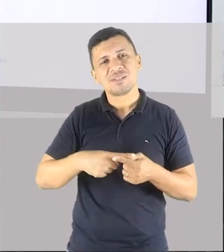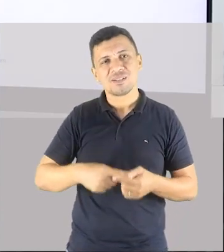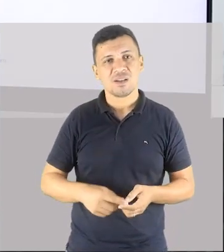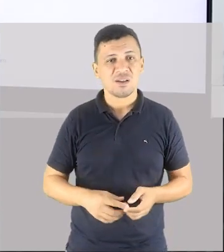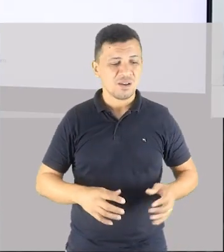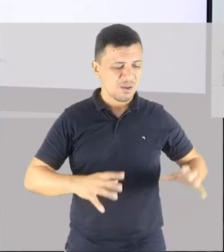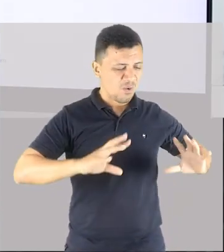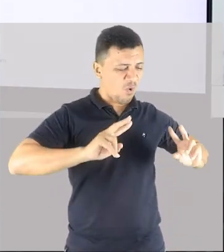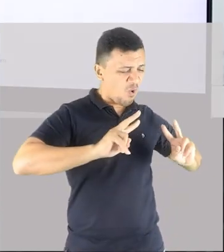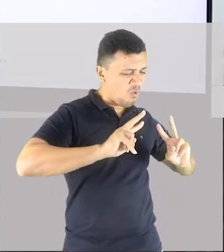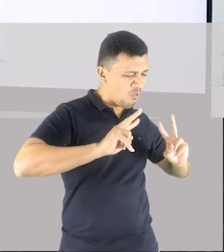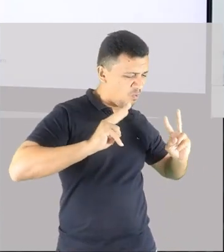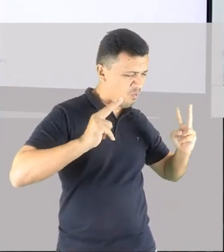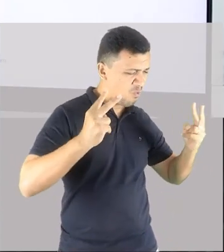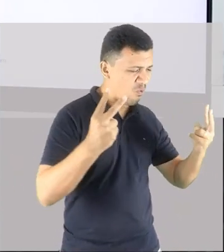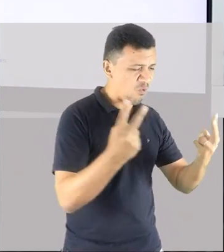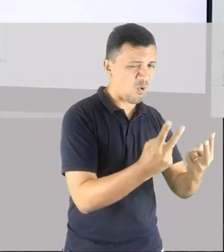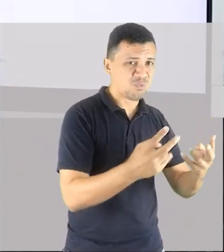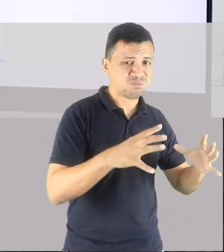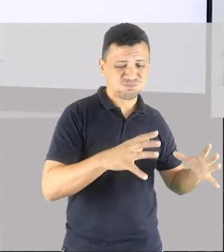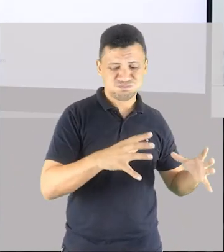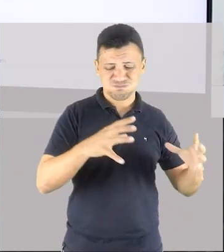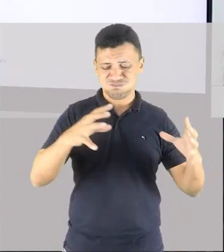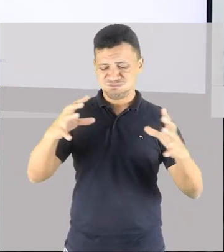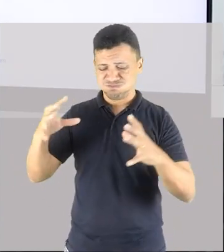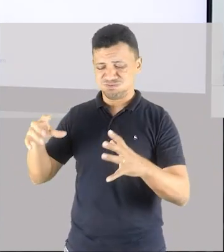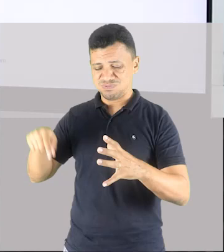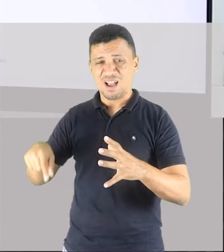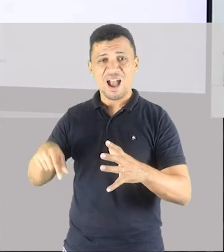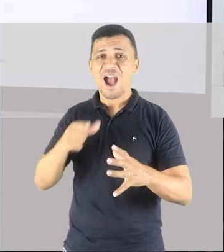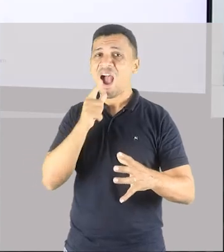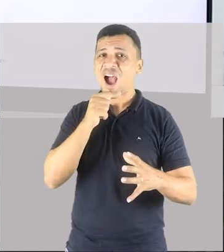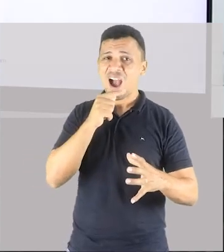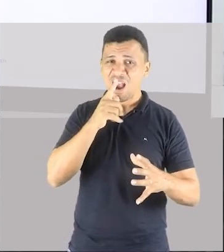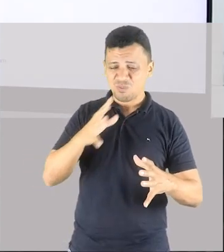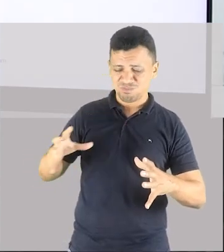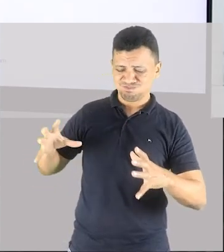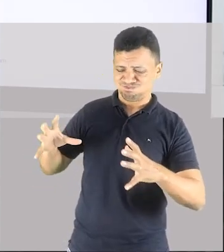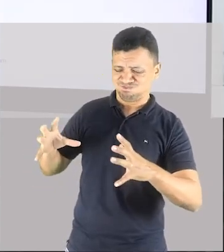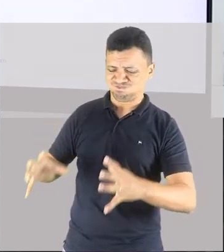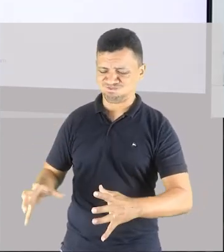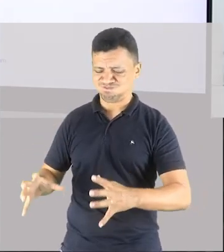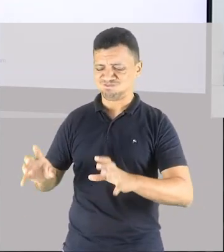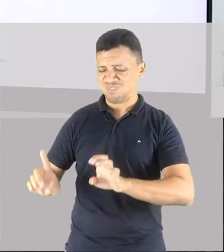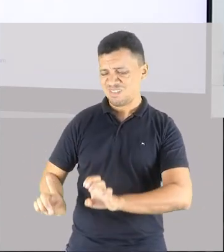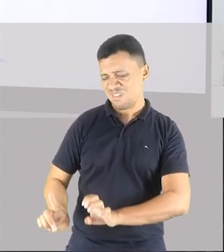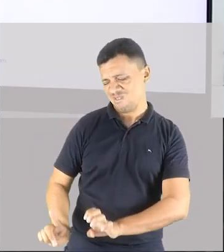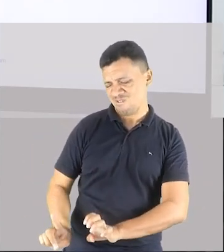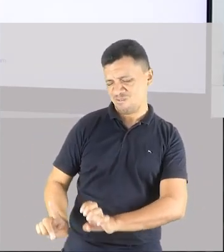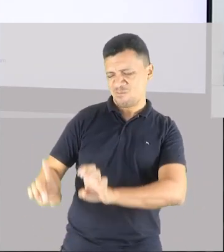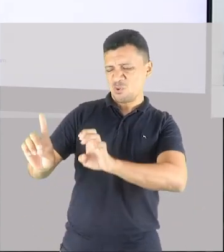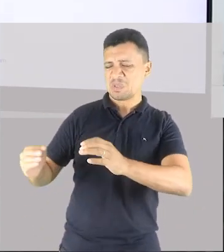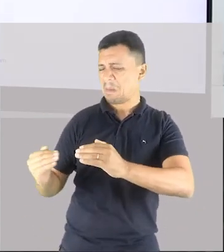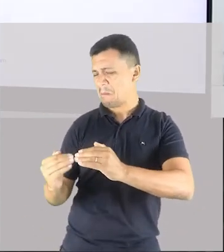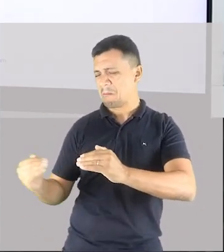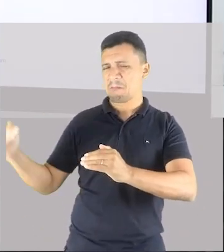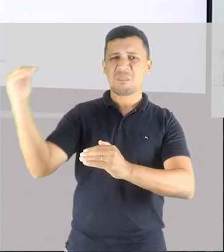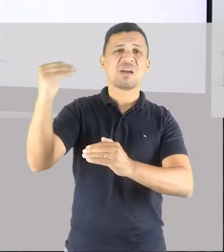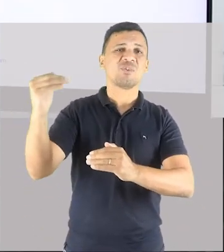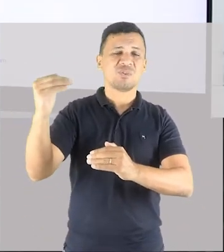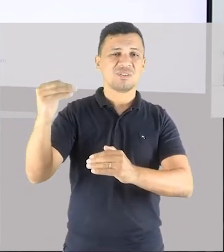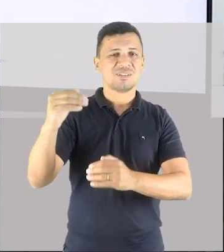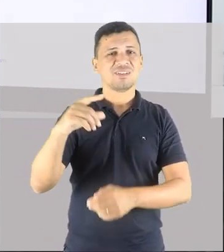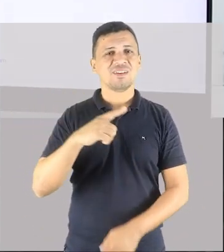o volume de água que vai ser deslocado, maior vai ser essa força para cima. Logo, você vai ter